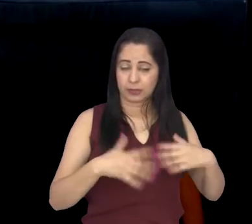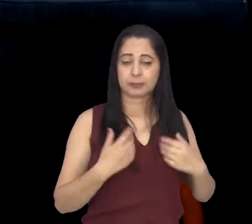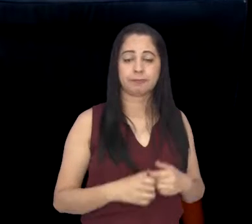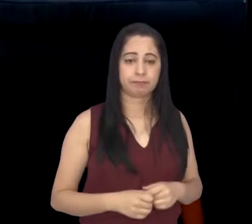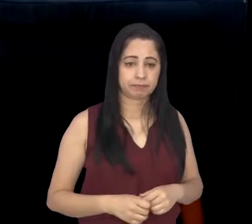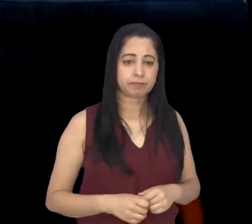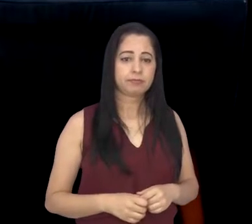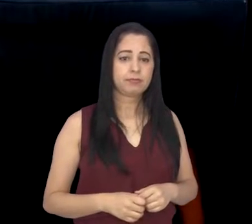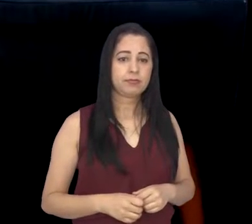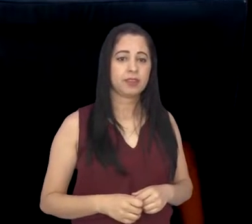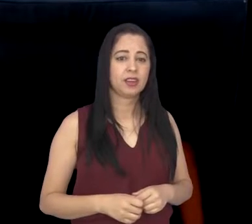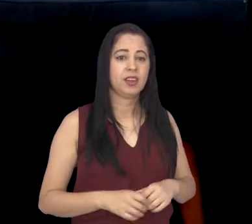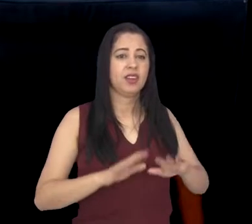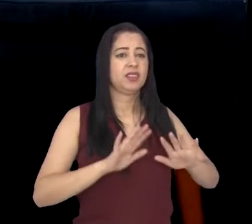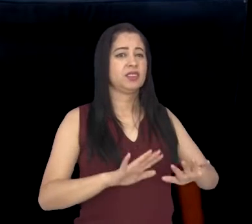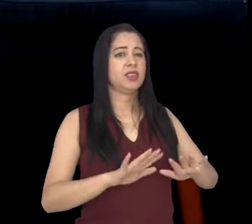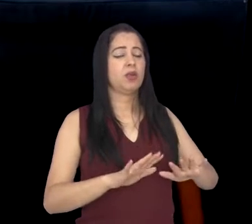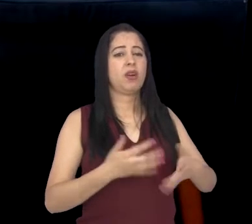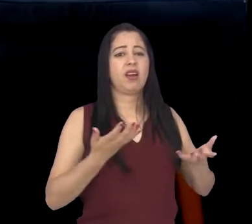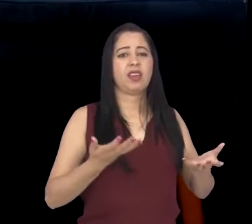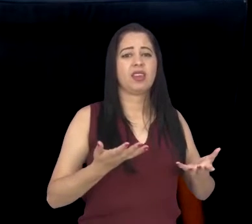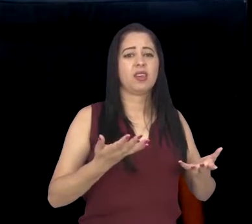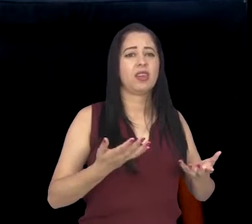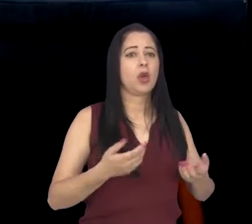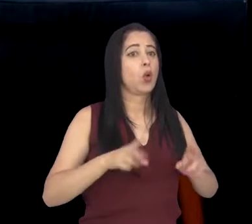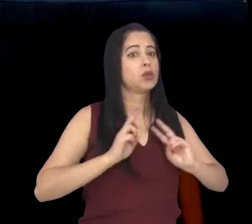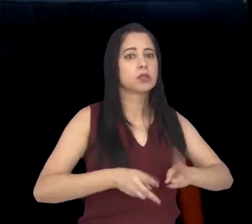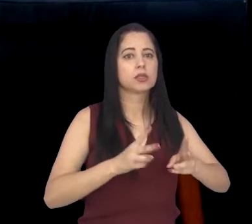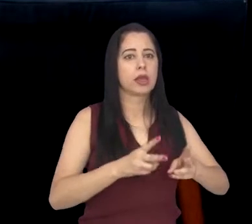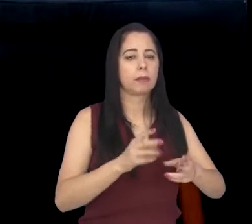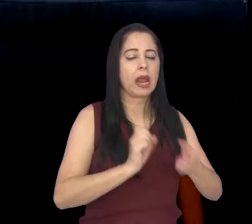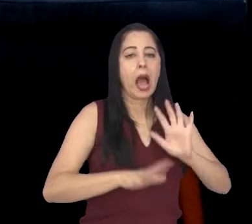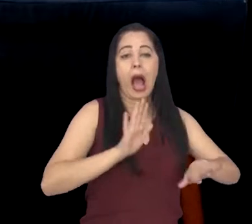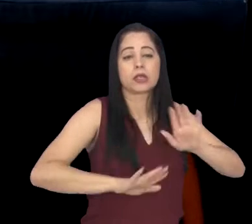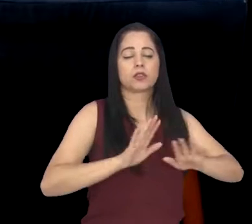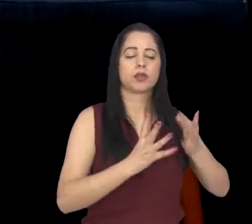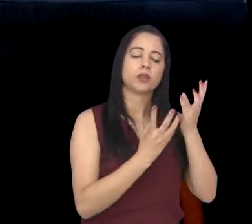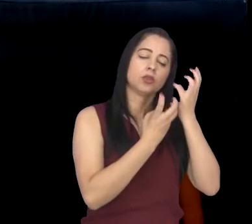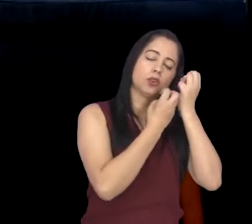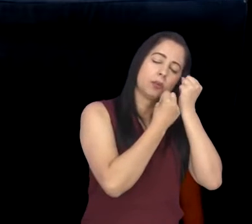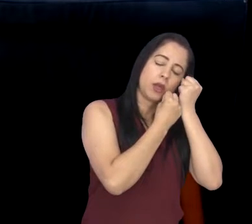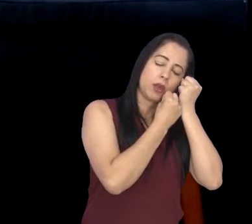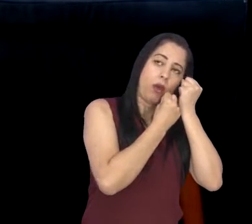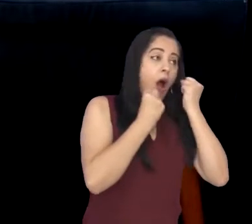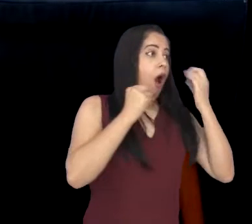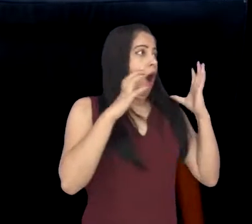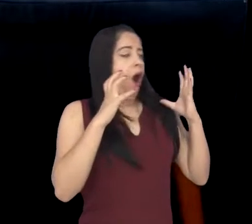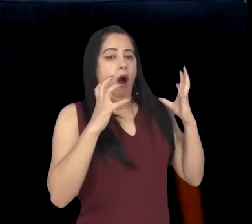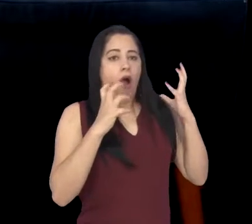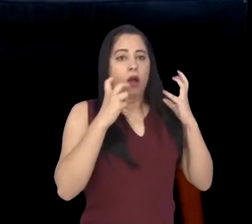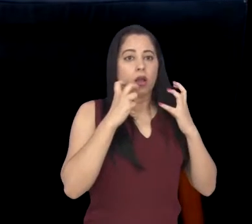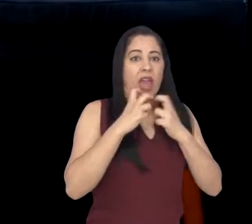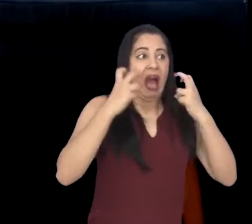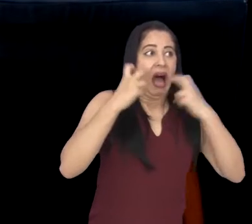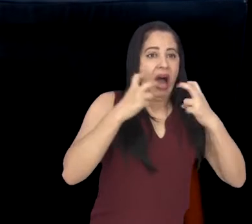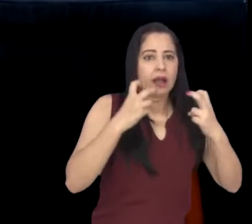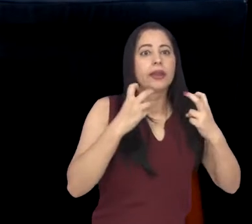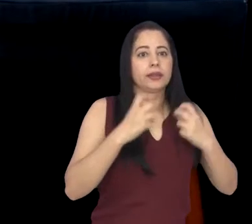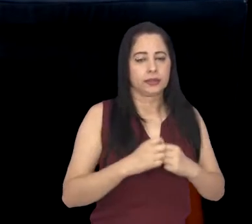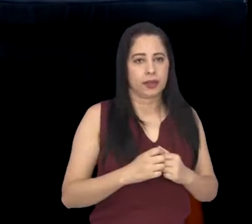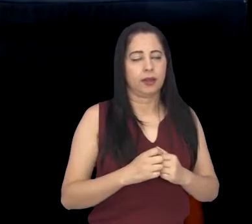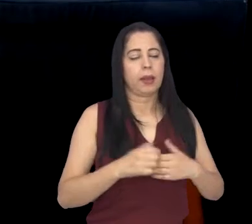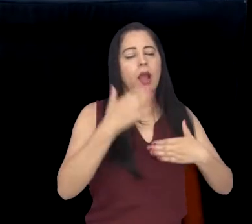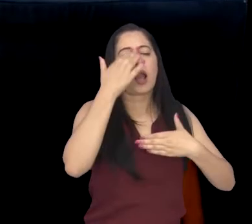nisso. De ficar um tempo até acordando, gritando, etc. e tal. Graças a Deus, um